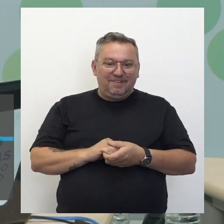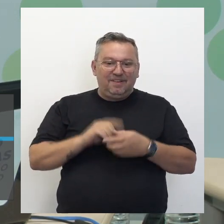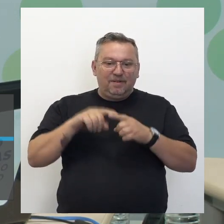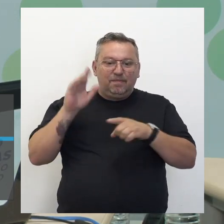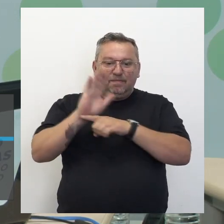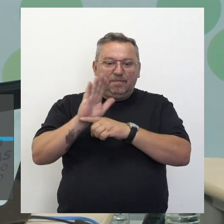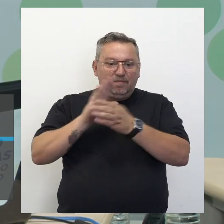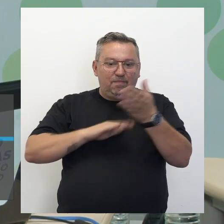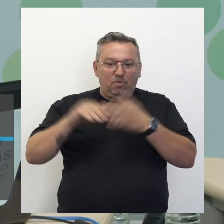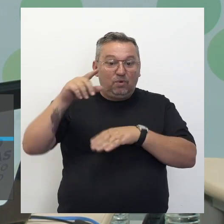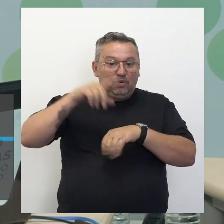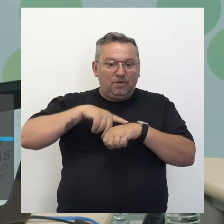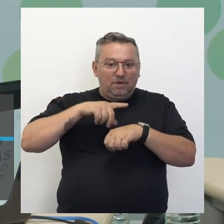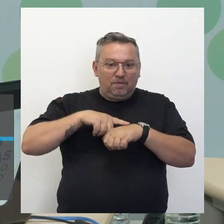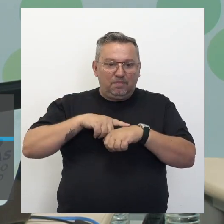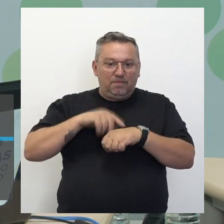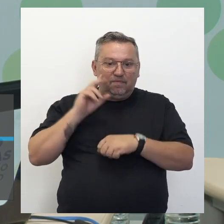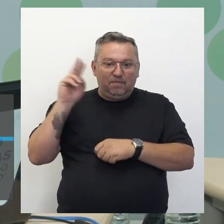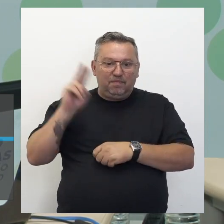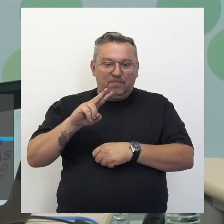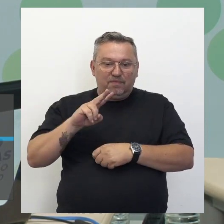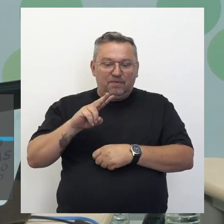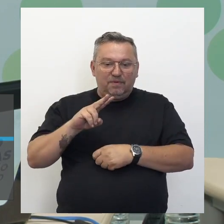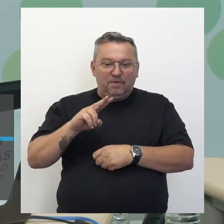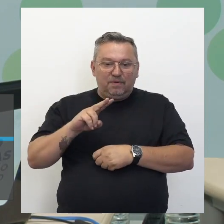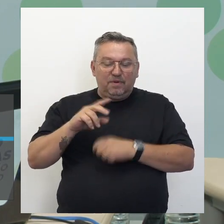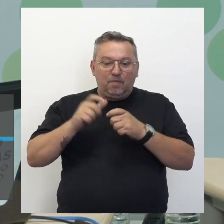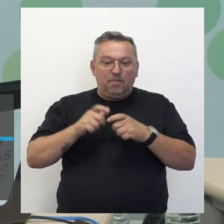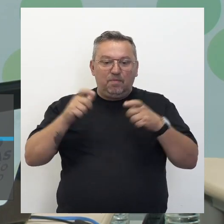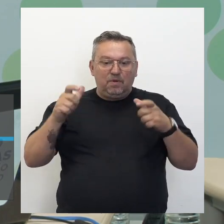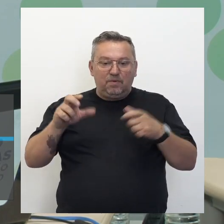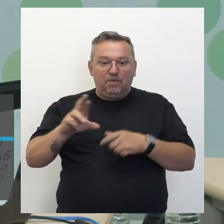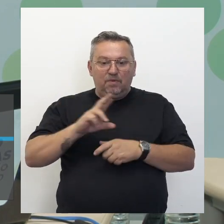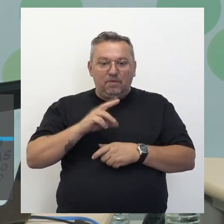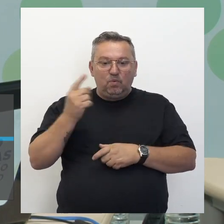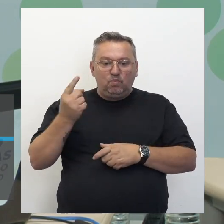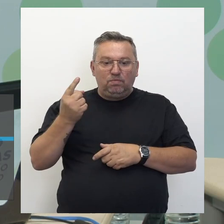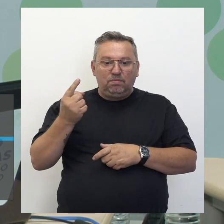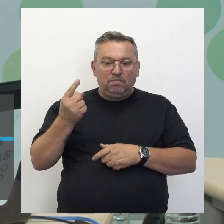contribuindo o tempo todo. Então, vamos lá. Aqui a maioria respondeu 1.